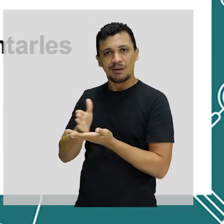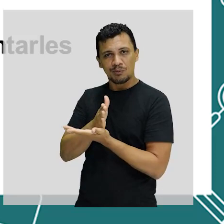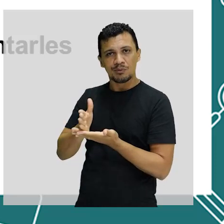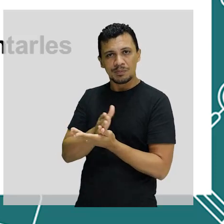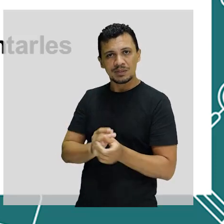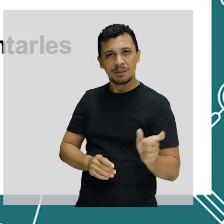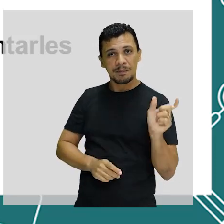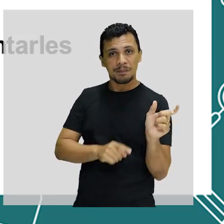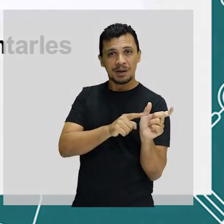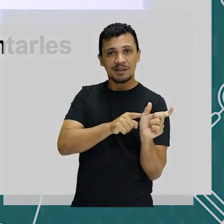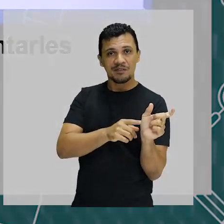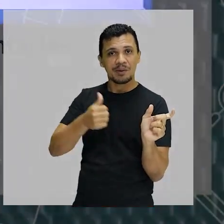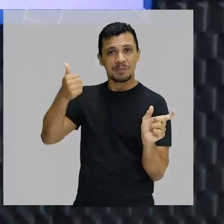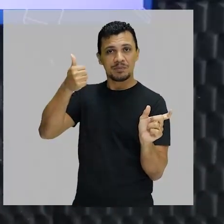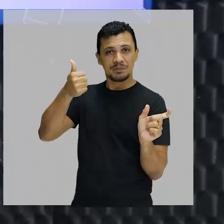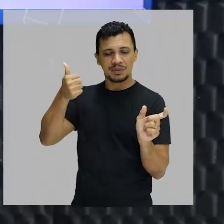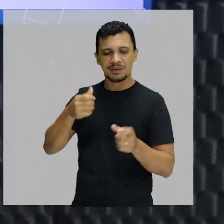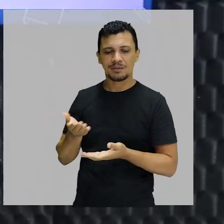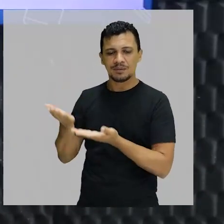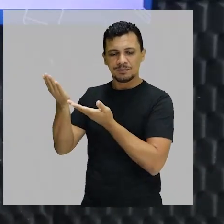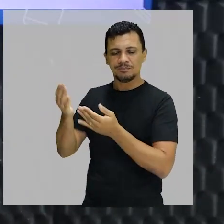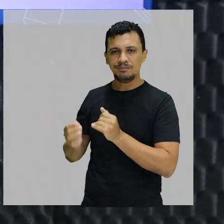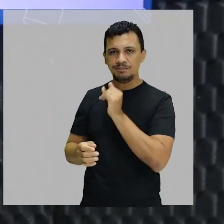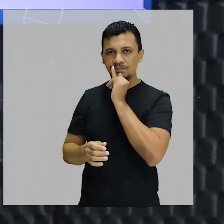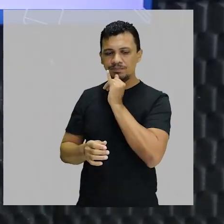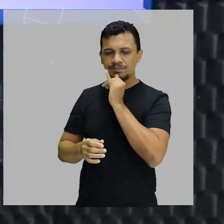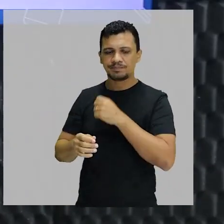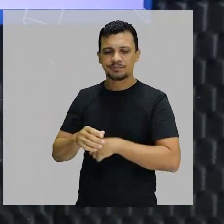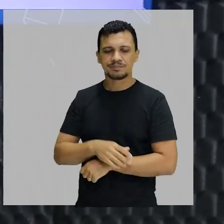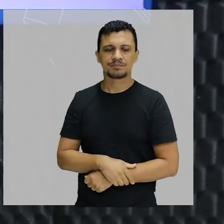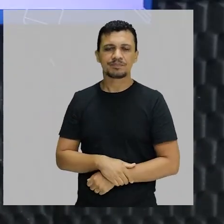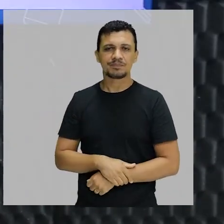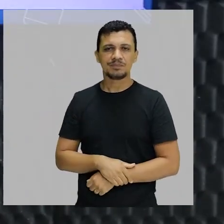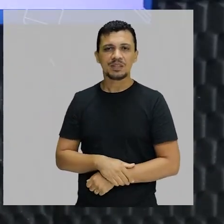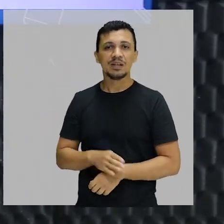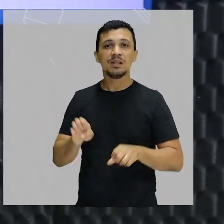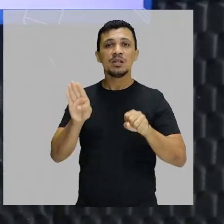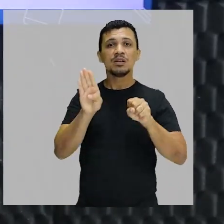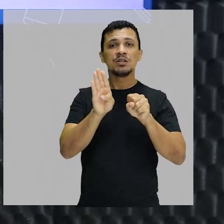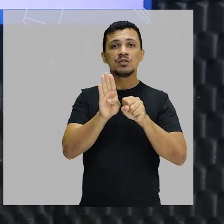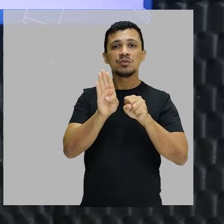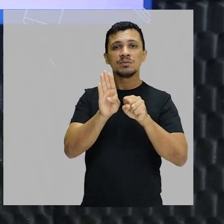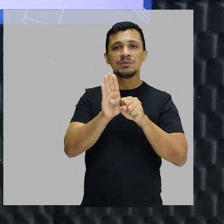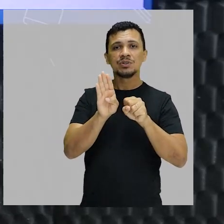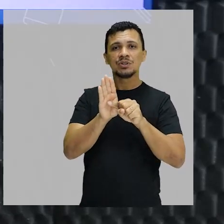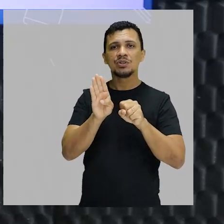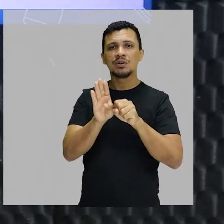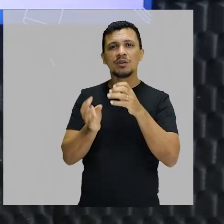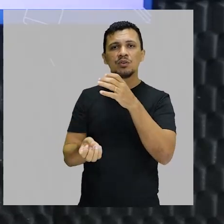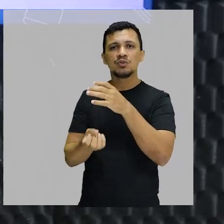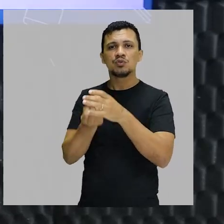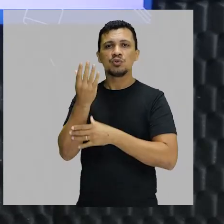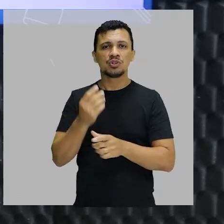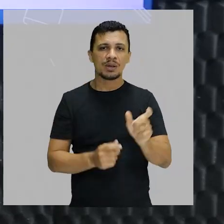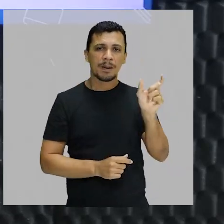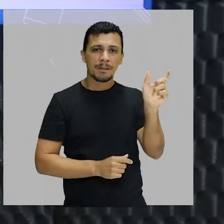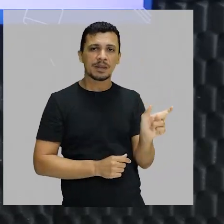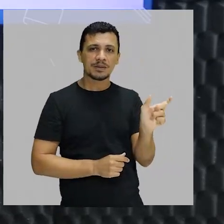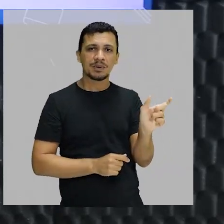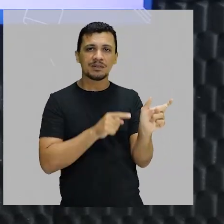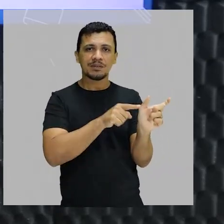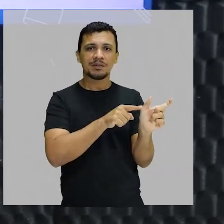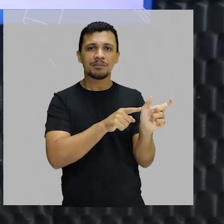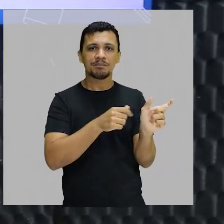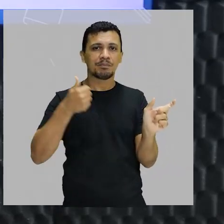coisa. Então, ele, no caso aqui dos substantivos, eles derivam de las primitivas. Então,